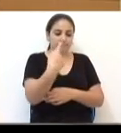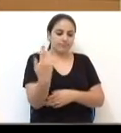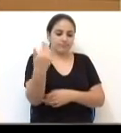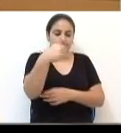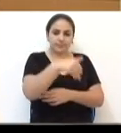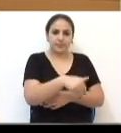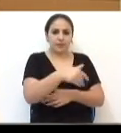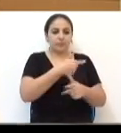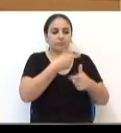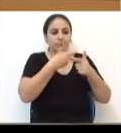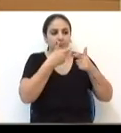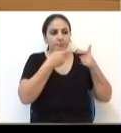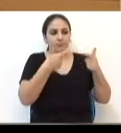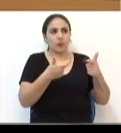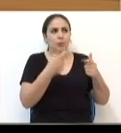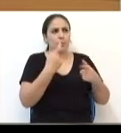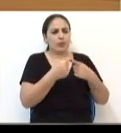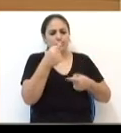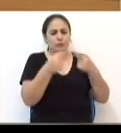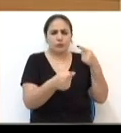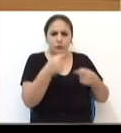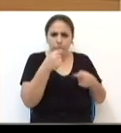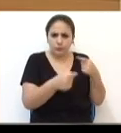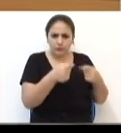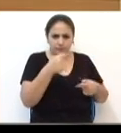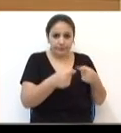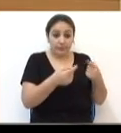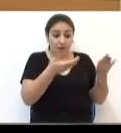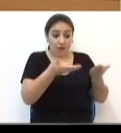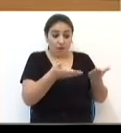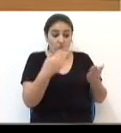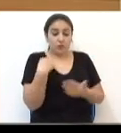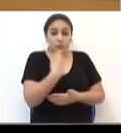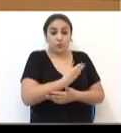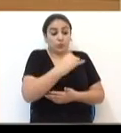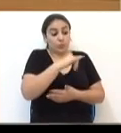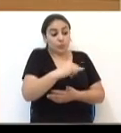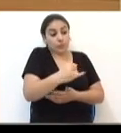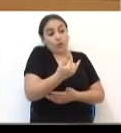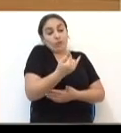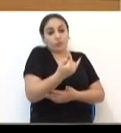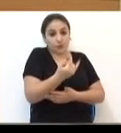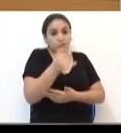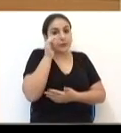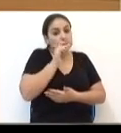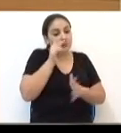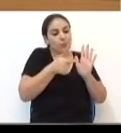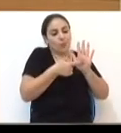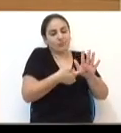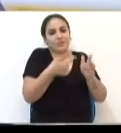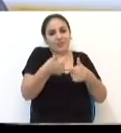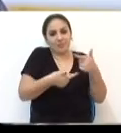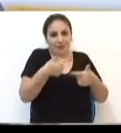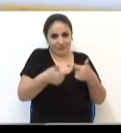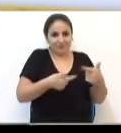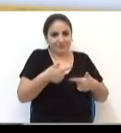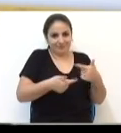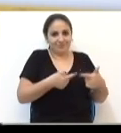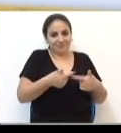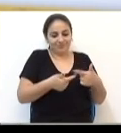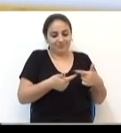gente vem numa crescente de disputas e agora tive a oportunidade de poder mostrar o